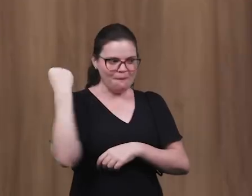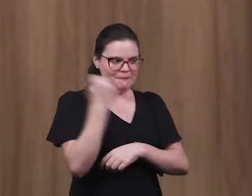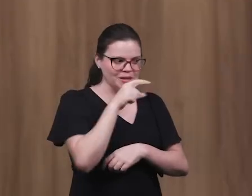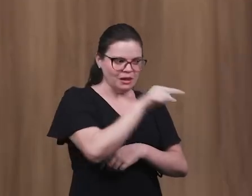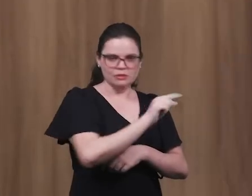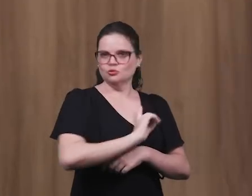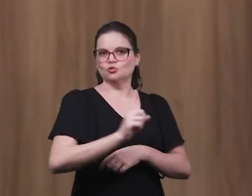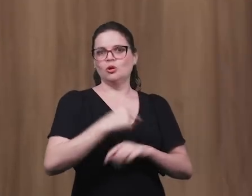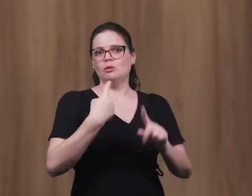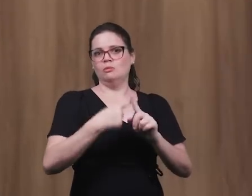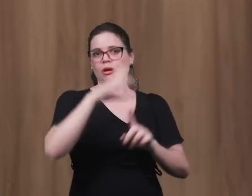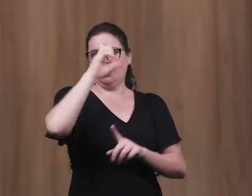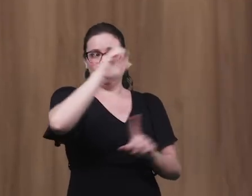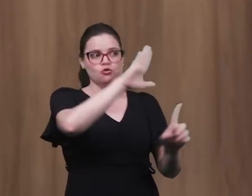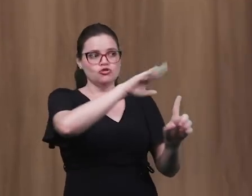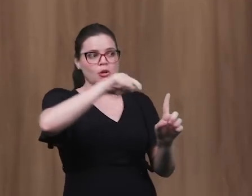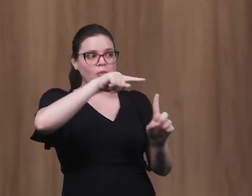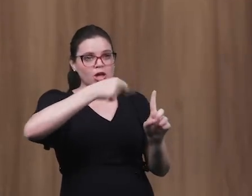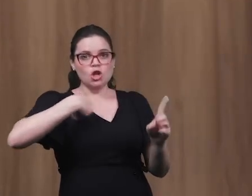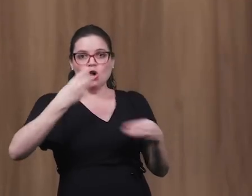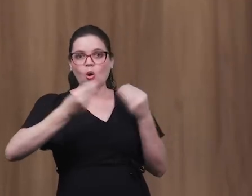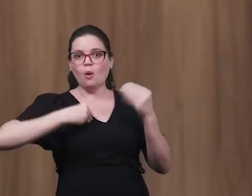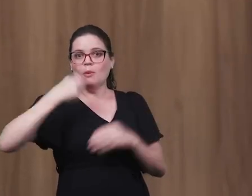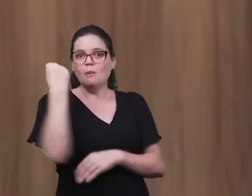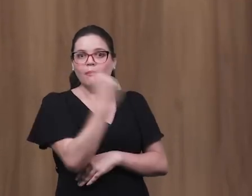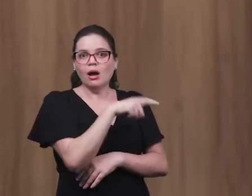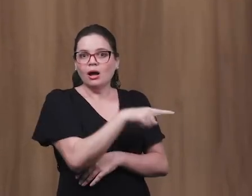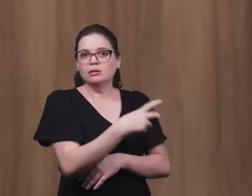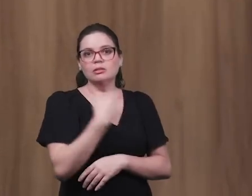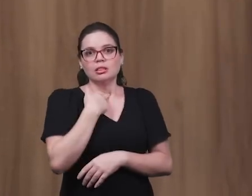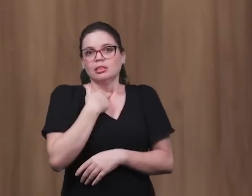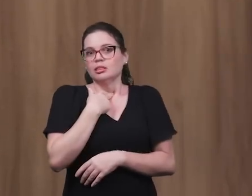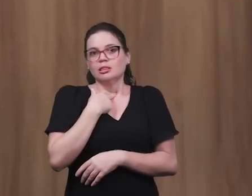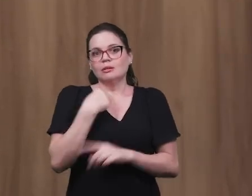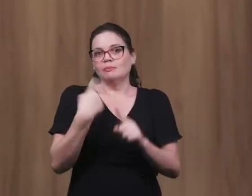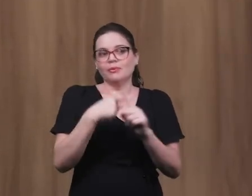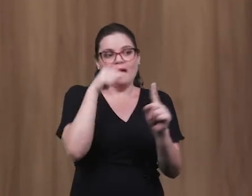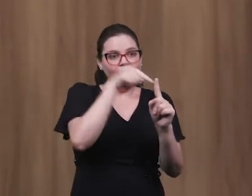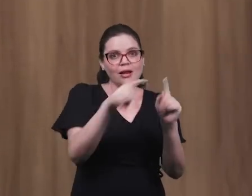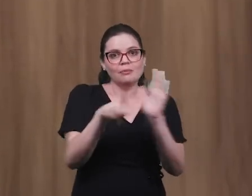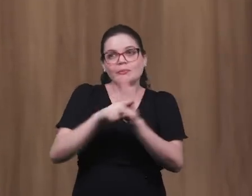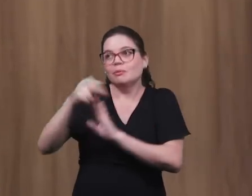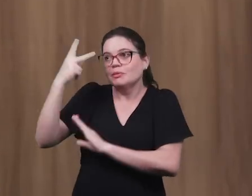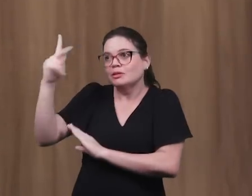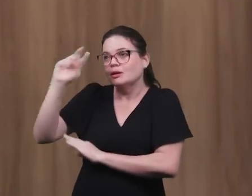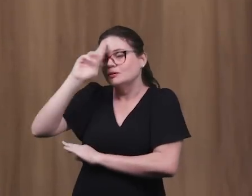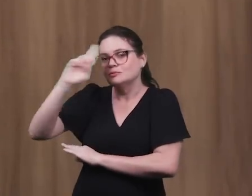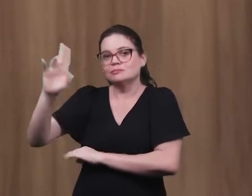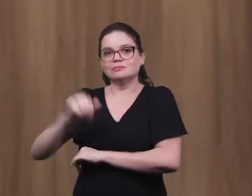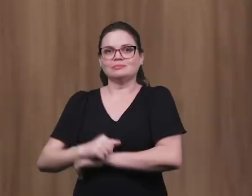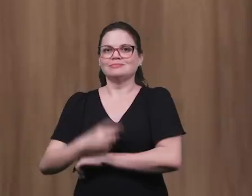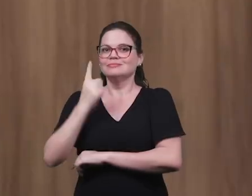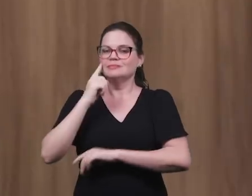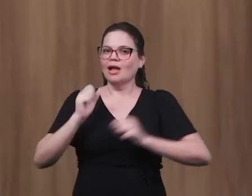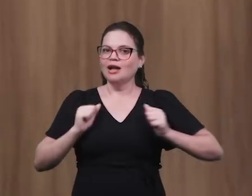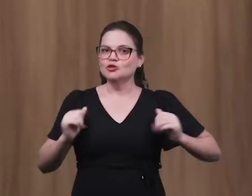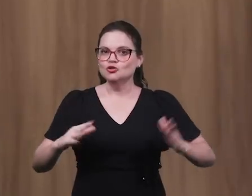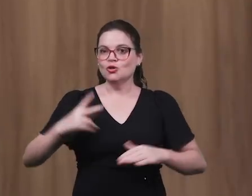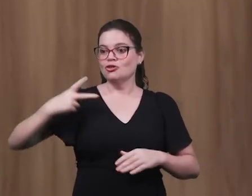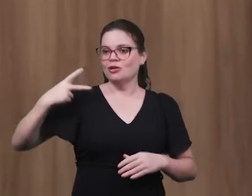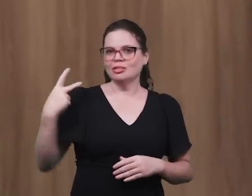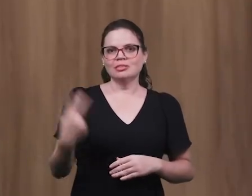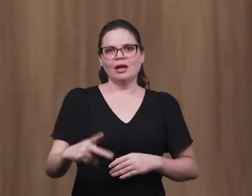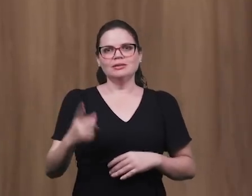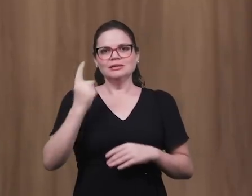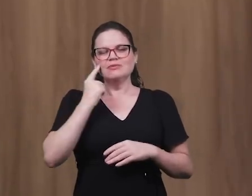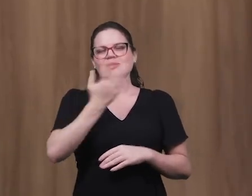pelo Senhor, por Deus. Então, a postura de Davi mostra a forma como ele aplicava esses